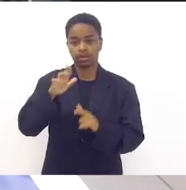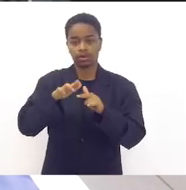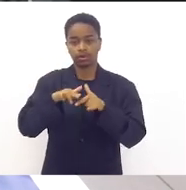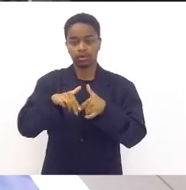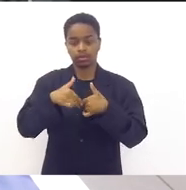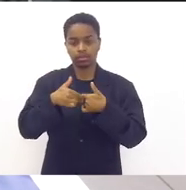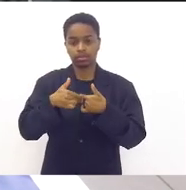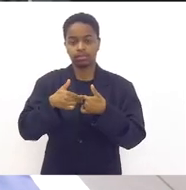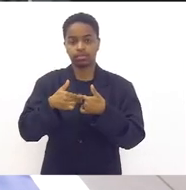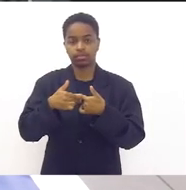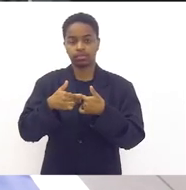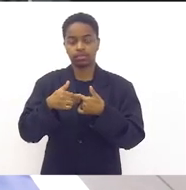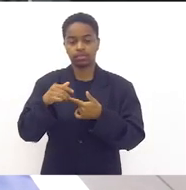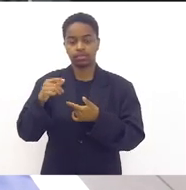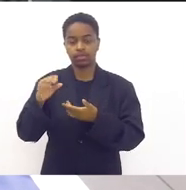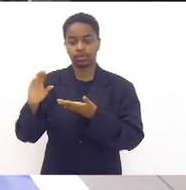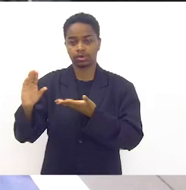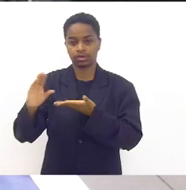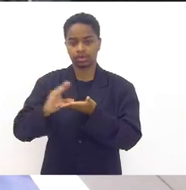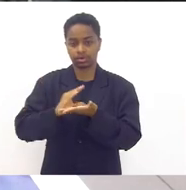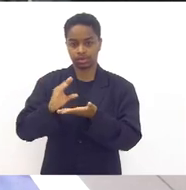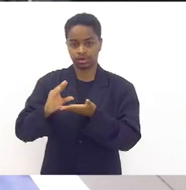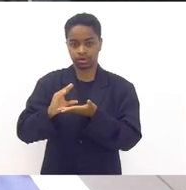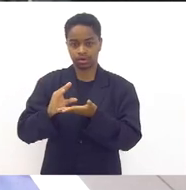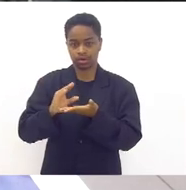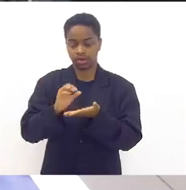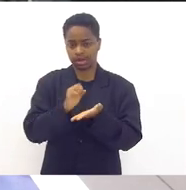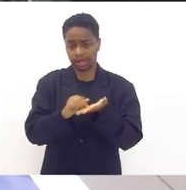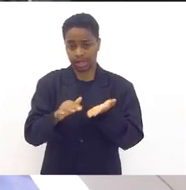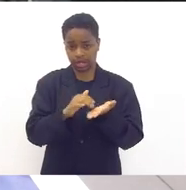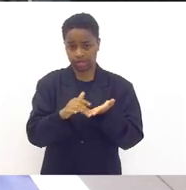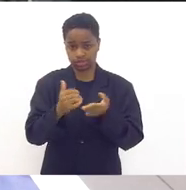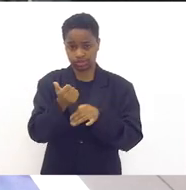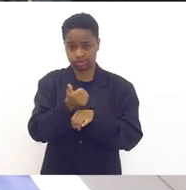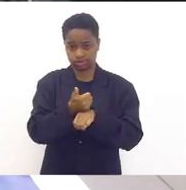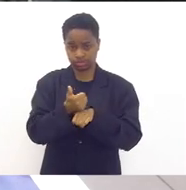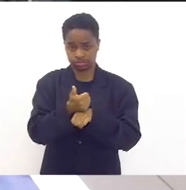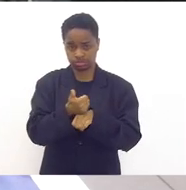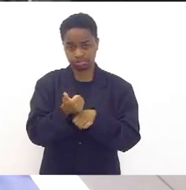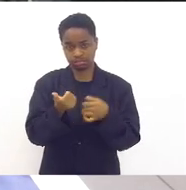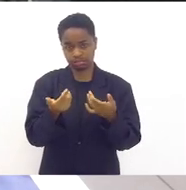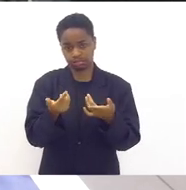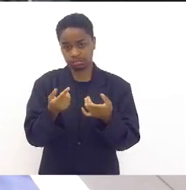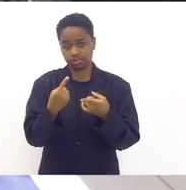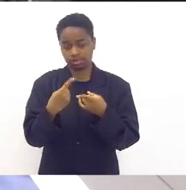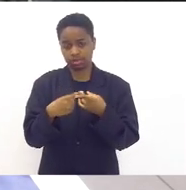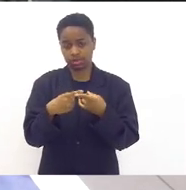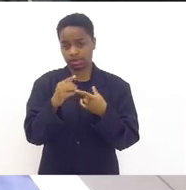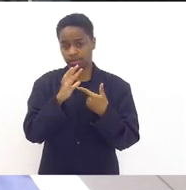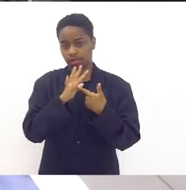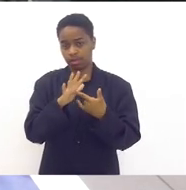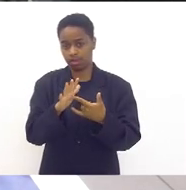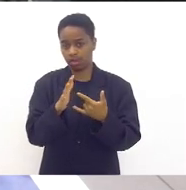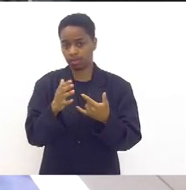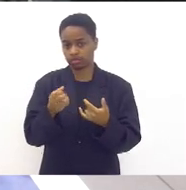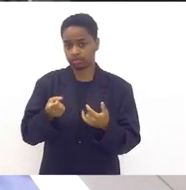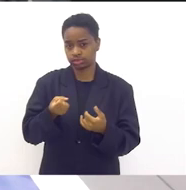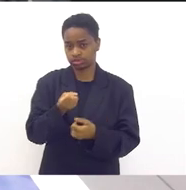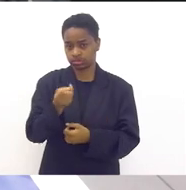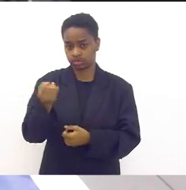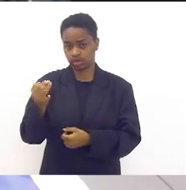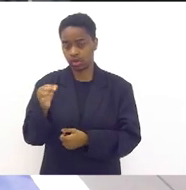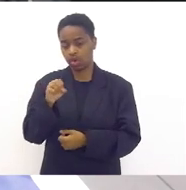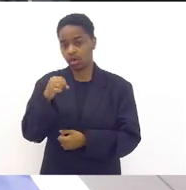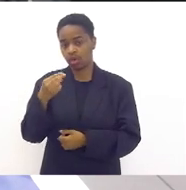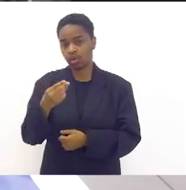receita, aumento da despesa com pessoal, que é evidente, segundo os próprios números, ou se